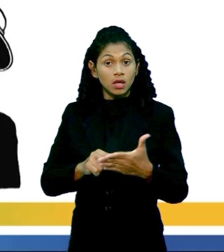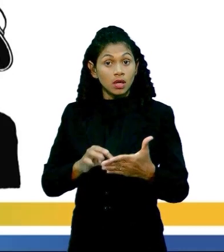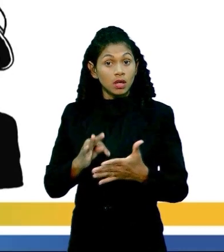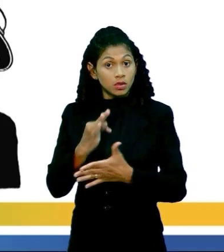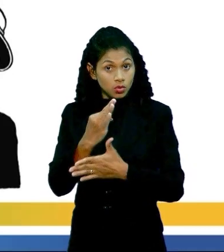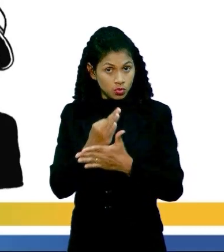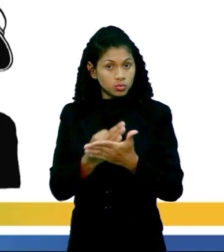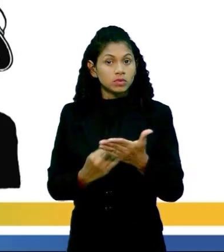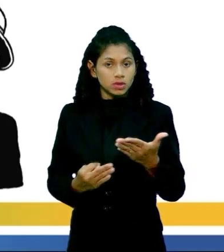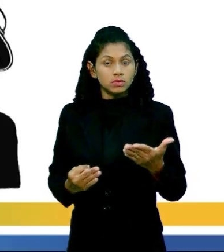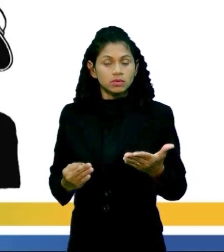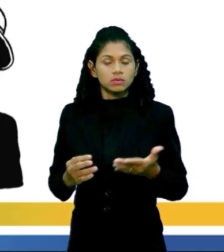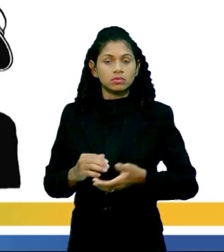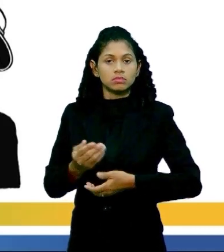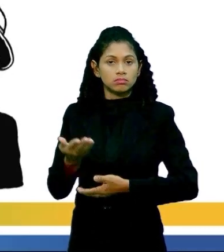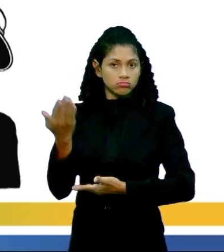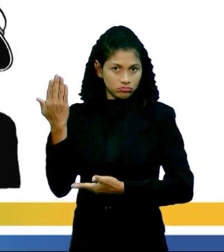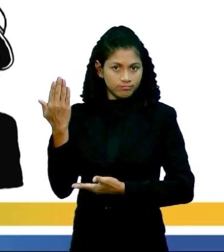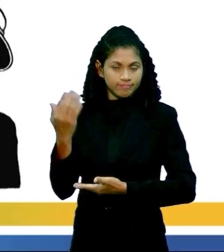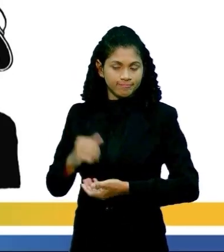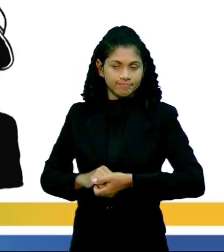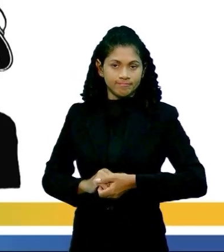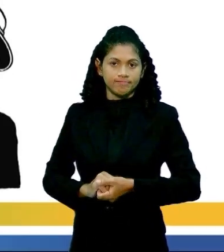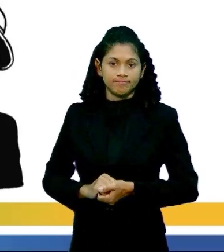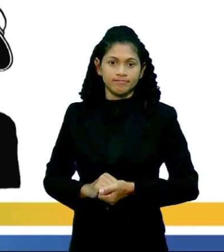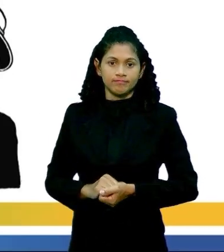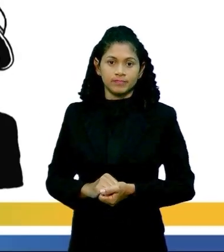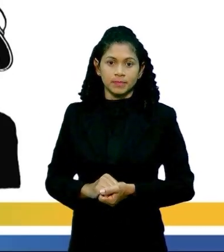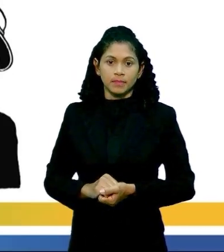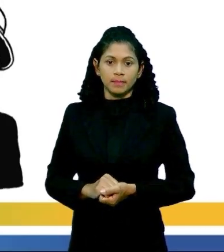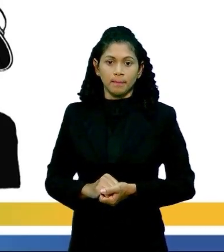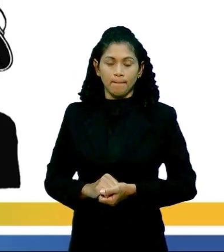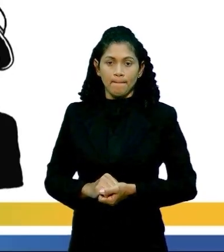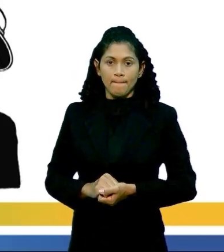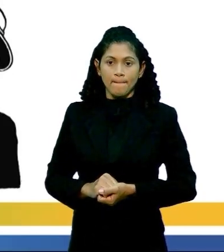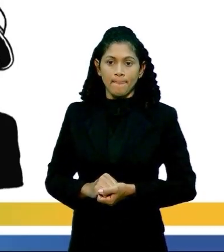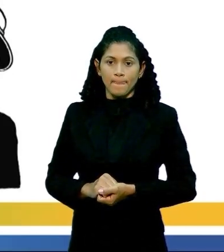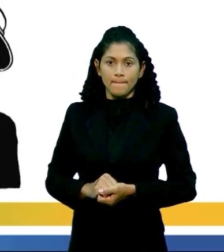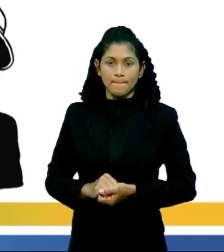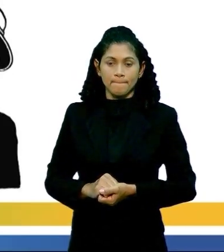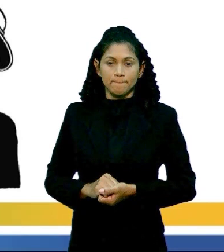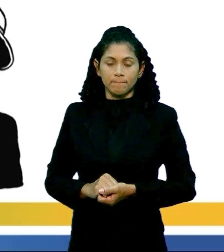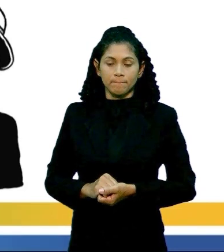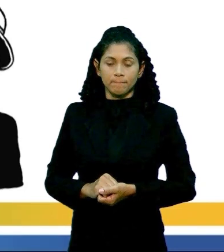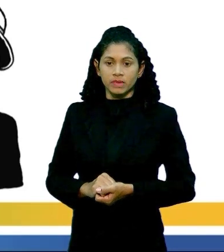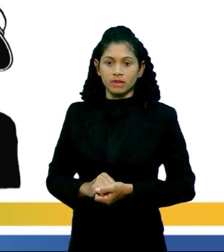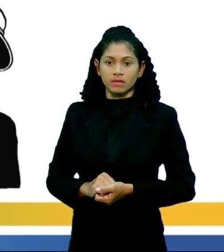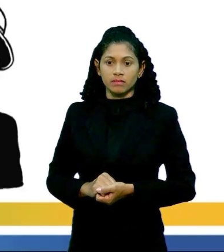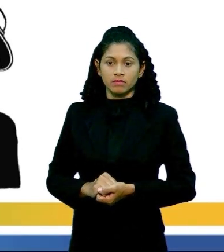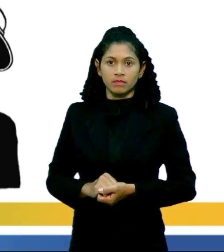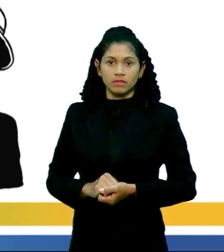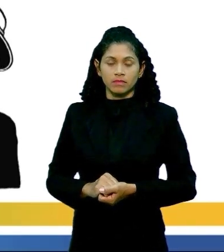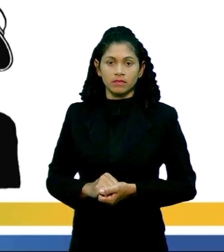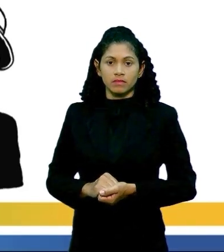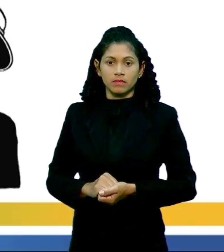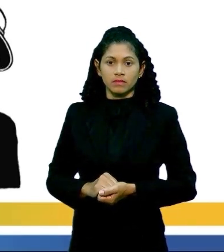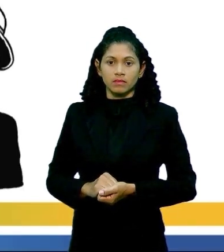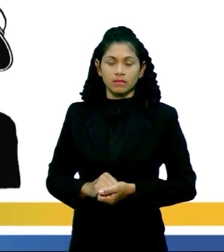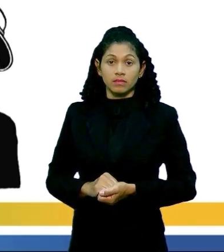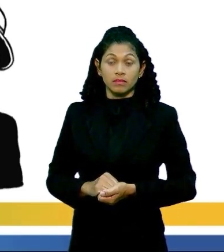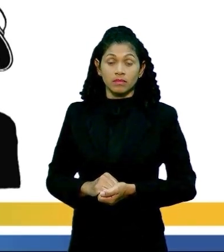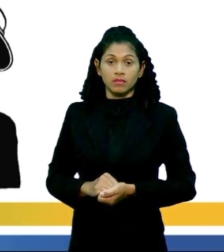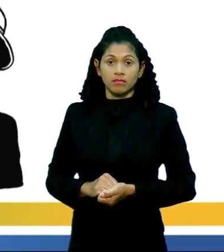mais larga e melhor, ou seja, sua vida mais longa e melhor. Lo no fumadores agradecido, ou seja, nós que